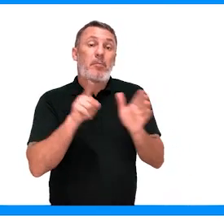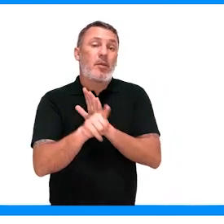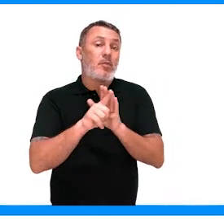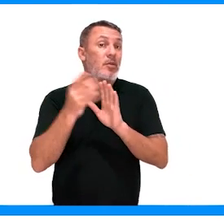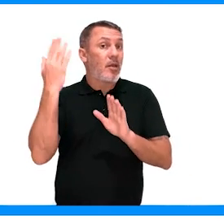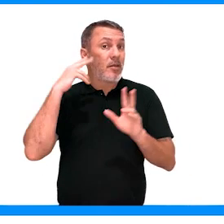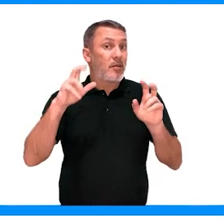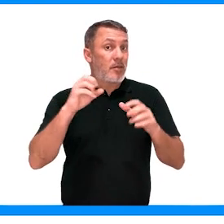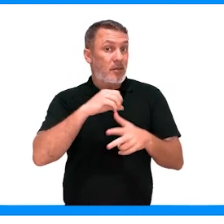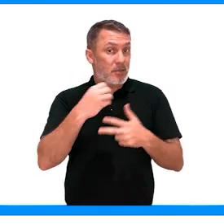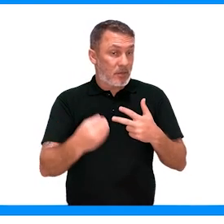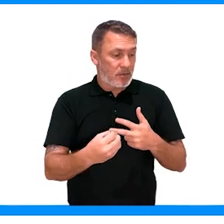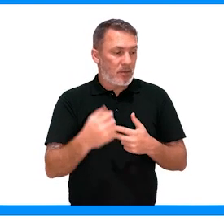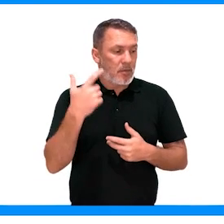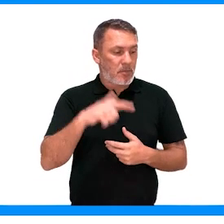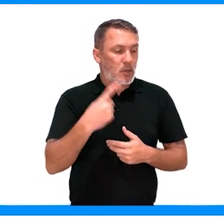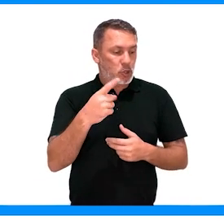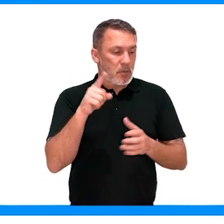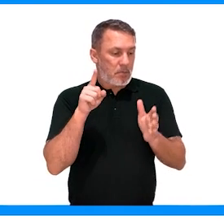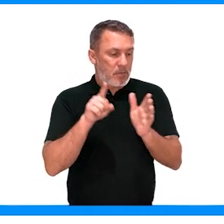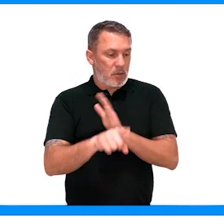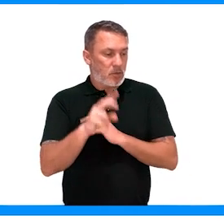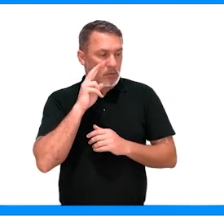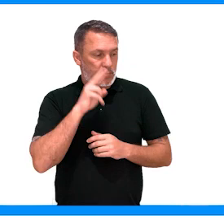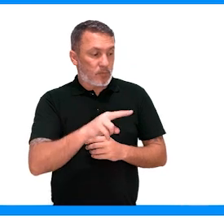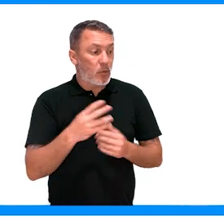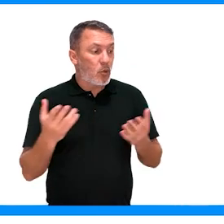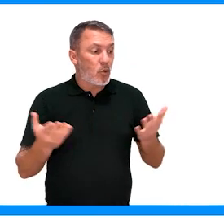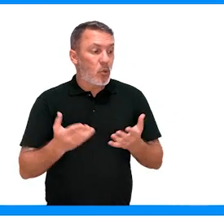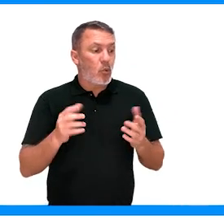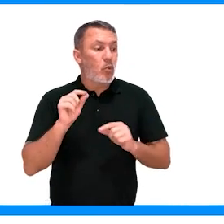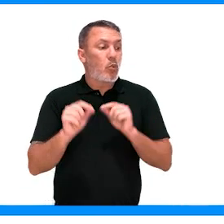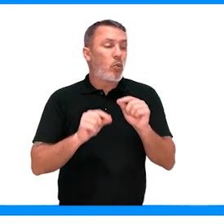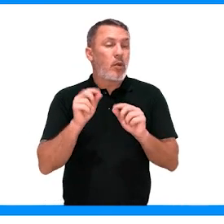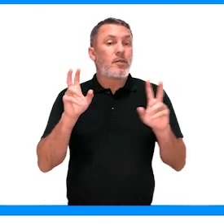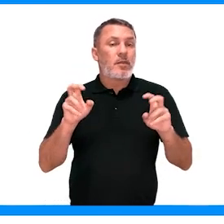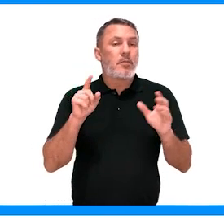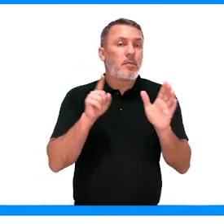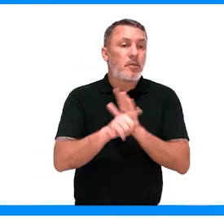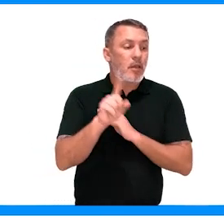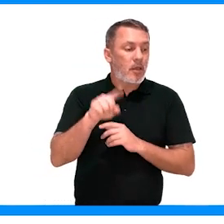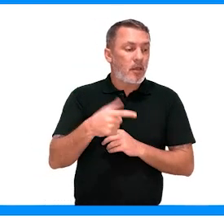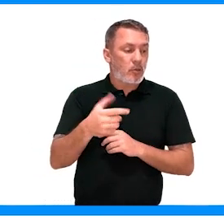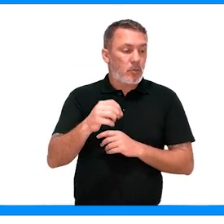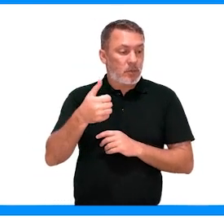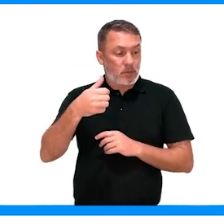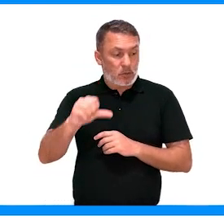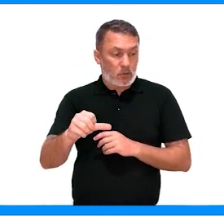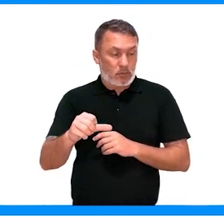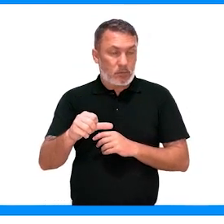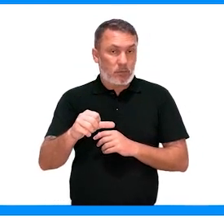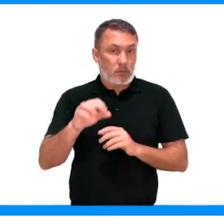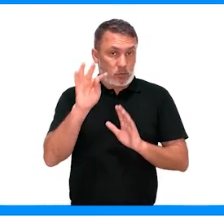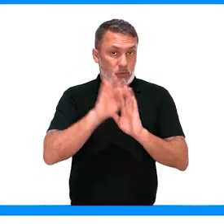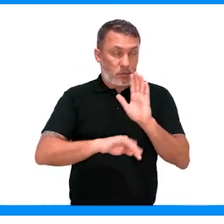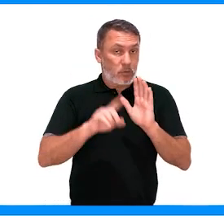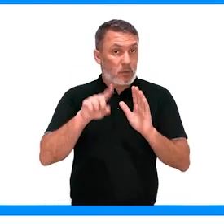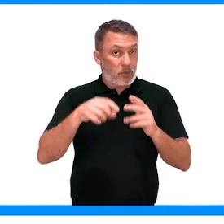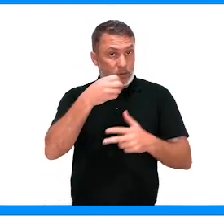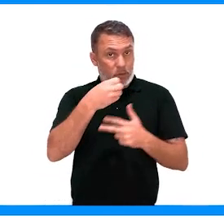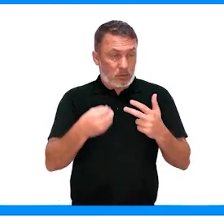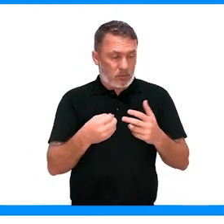questões do Enem. Bom, e vamos para mais uma questãozinha do Enem. Agora, hoje nós vamos ver uma questão de 2019 do